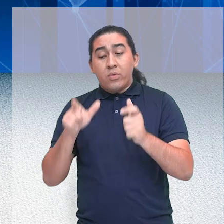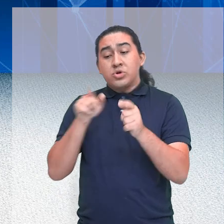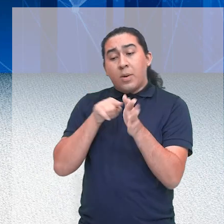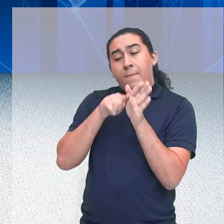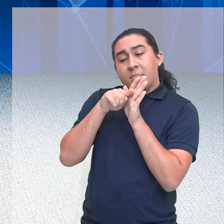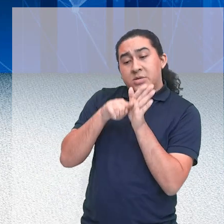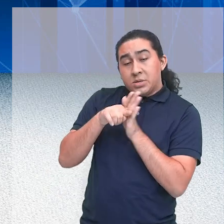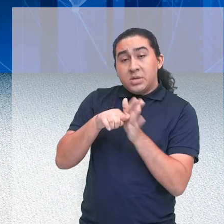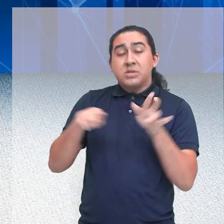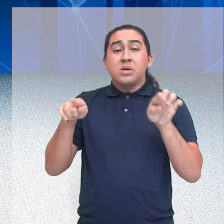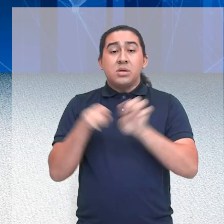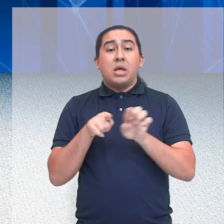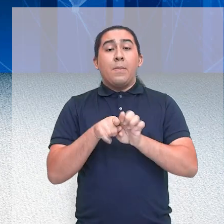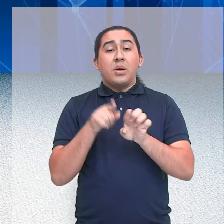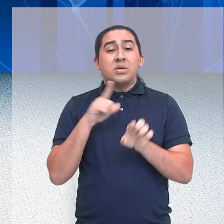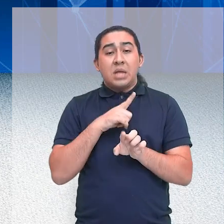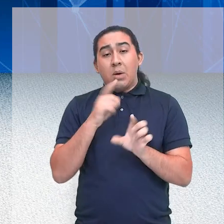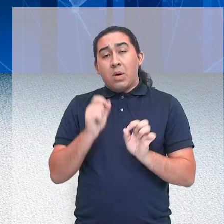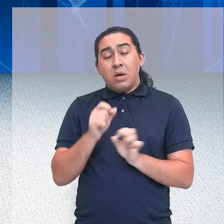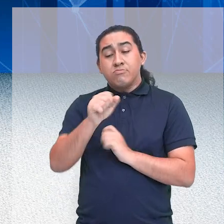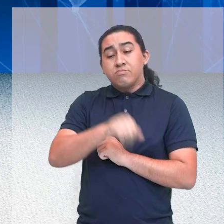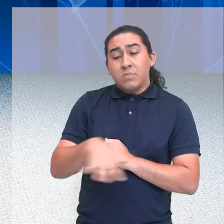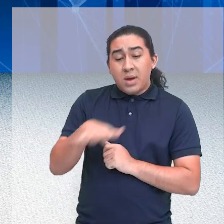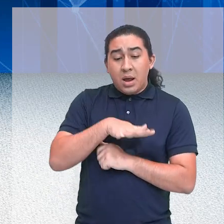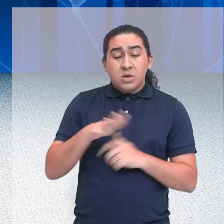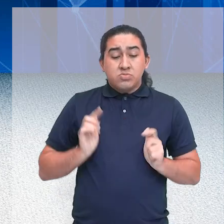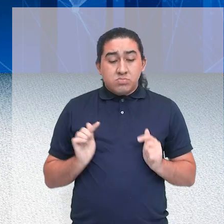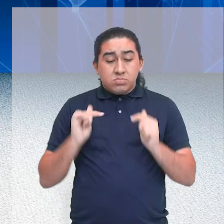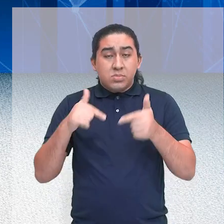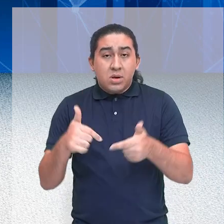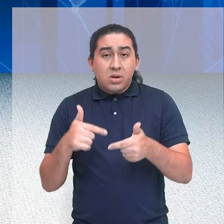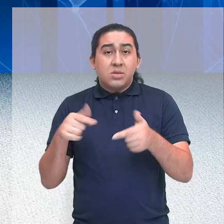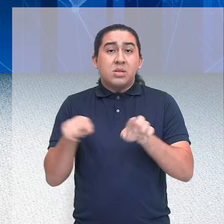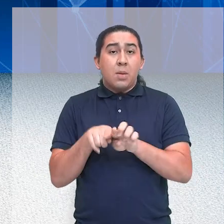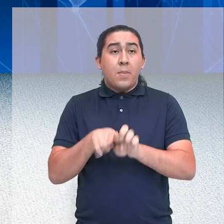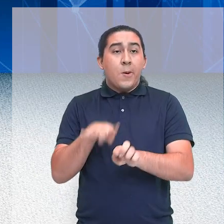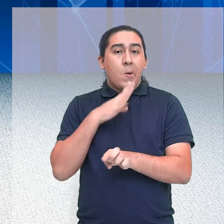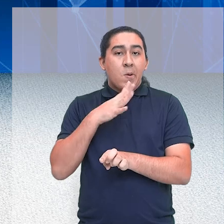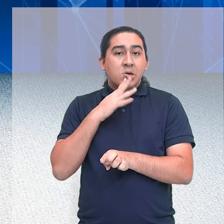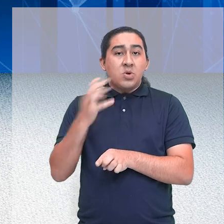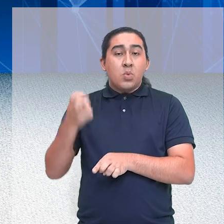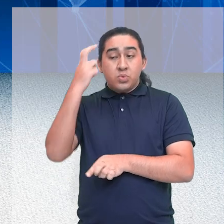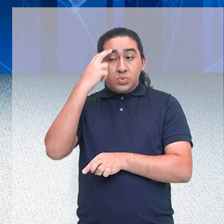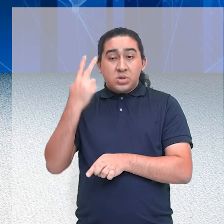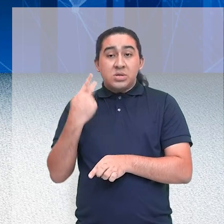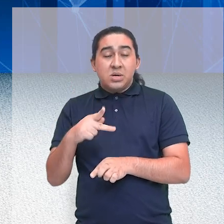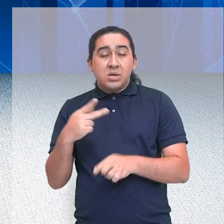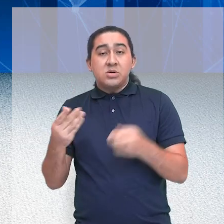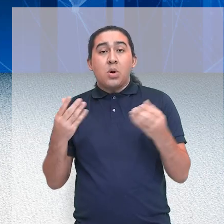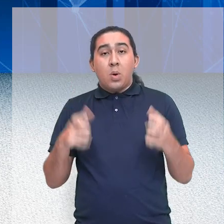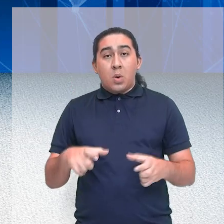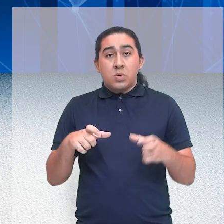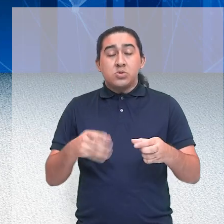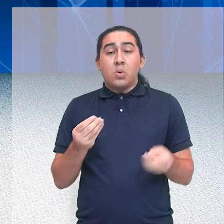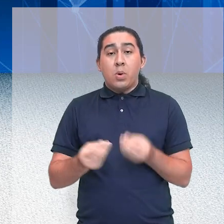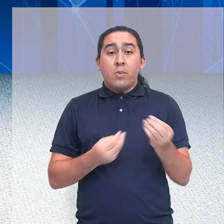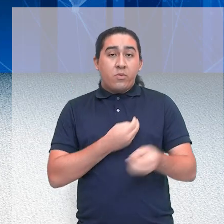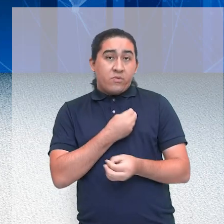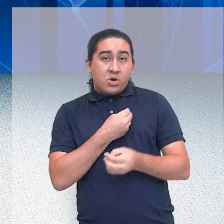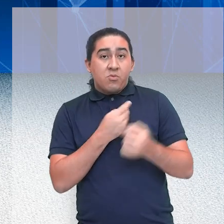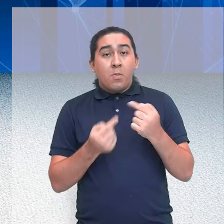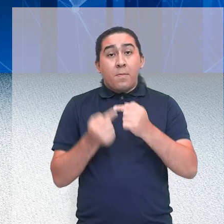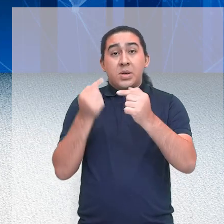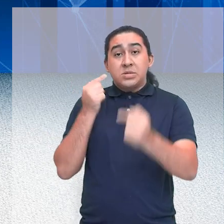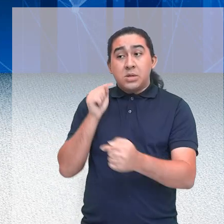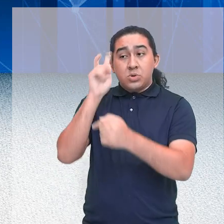pesquisa, faço a minha imersão nessas pesquisas e passo a conhecer como é que eles vivem, qual é o